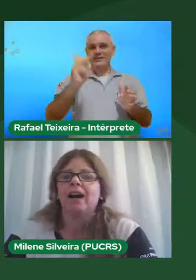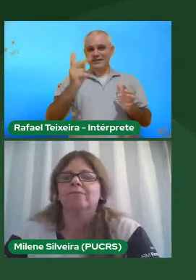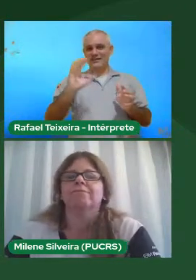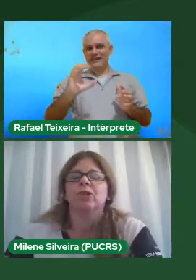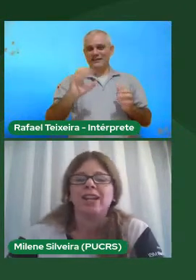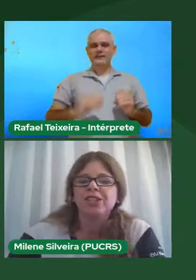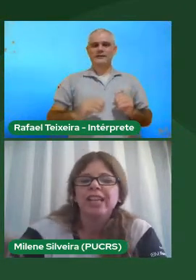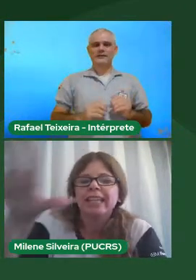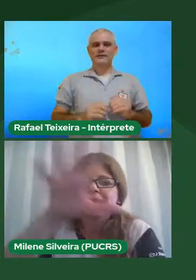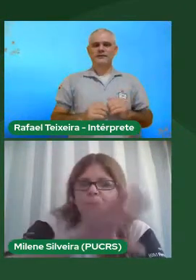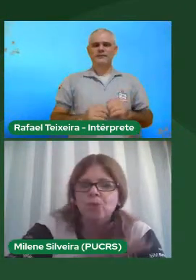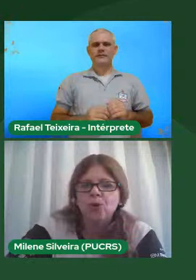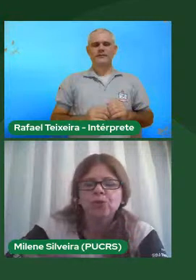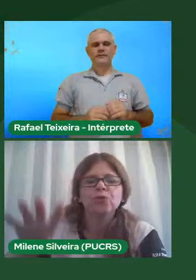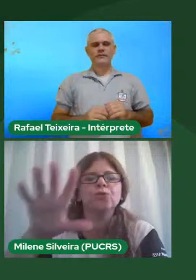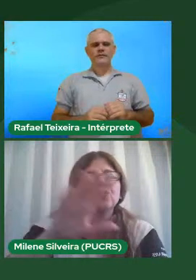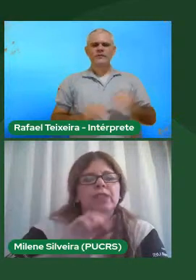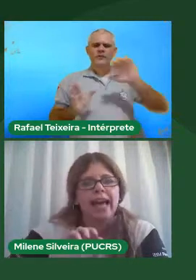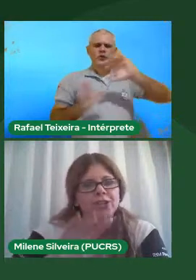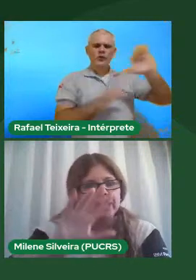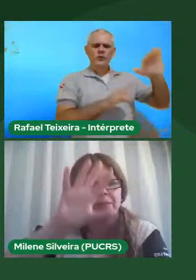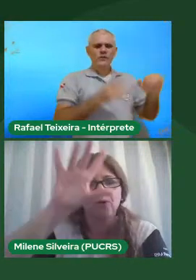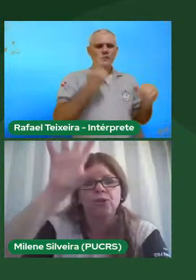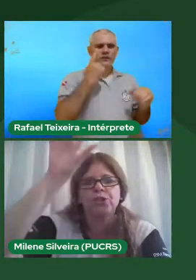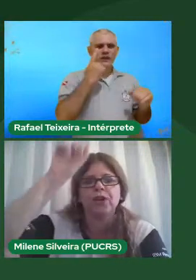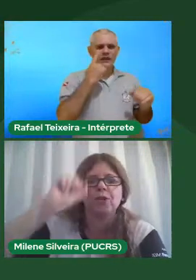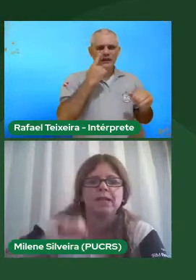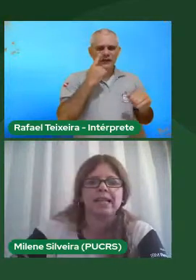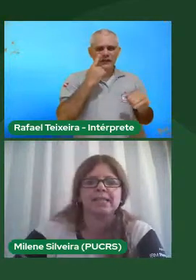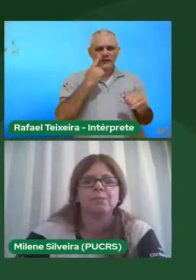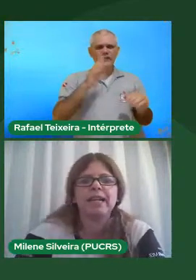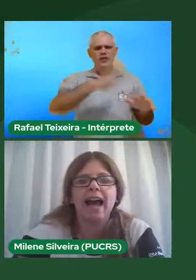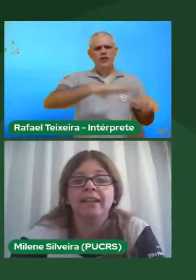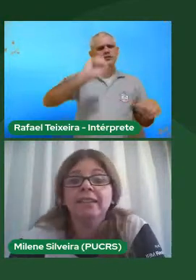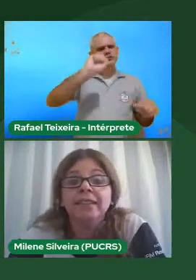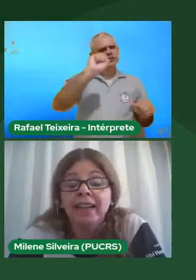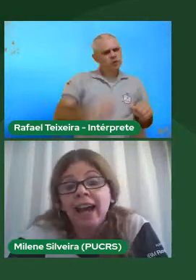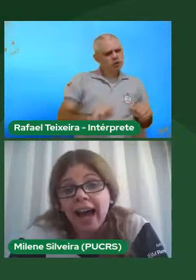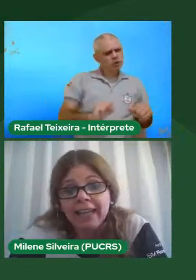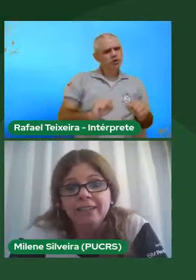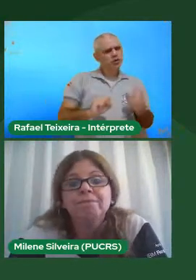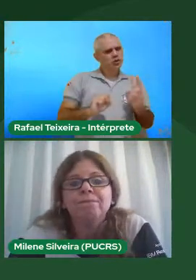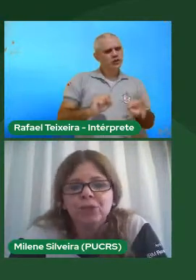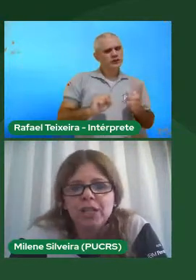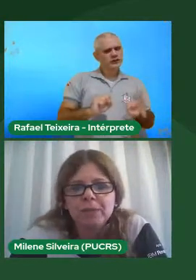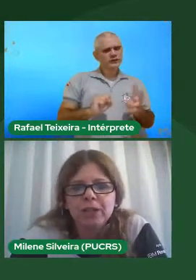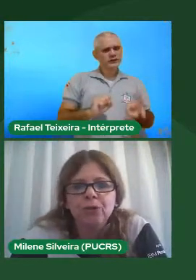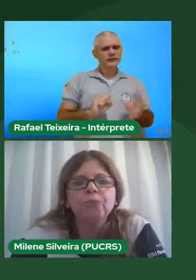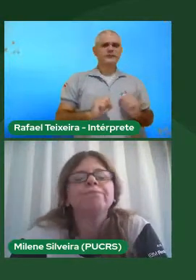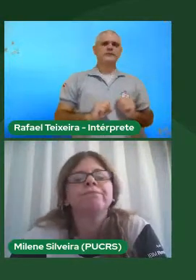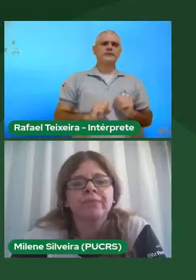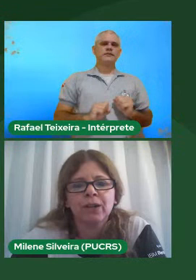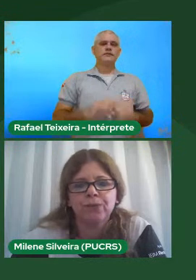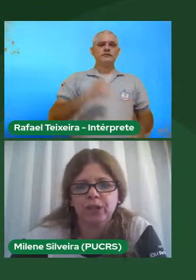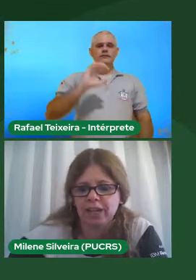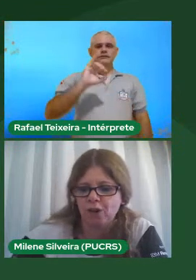Seguindo, então, ó, a gente tá aqui ainda muito no sul e sudeste, daqui a pouco a gente vai começar a se espalhar. Aí,